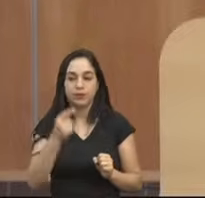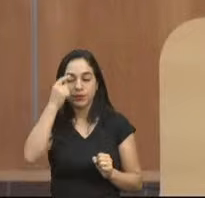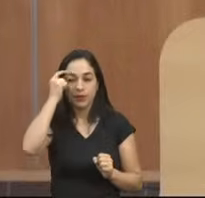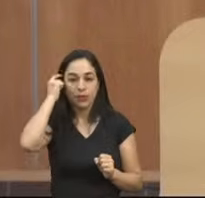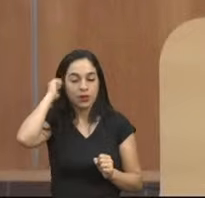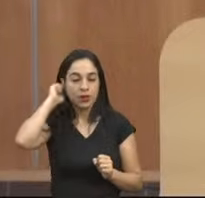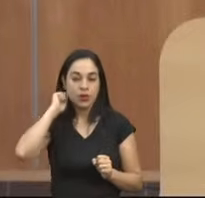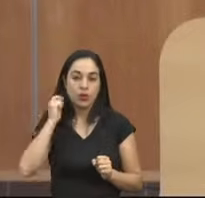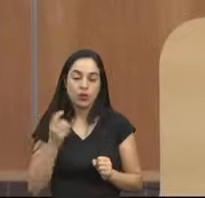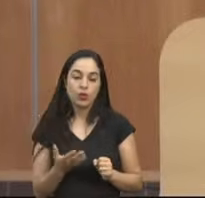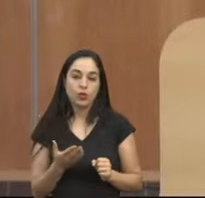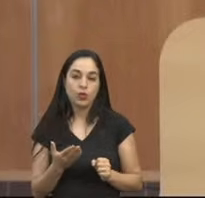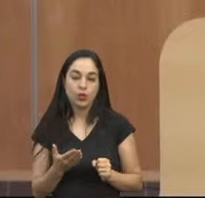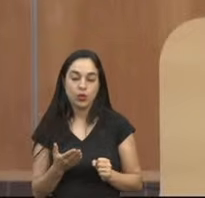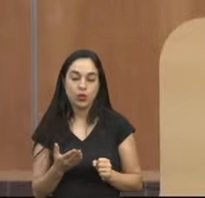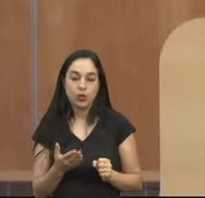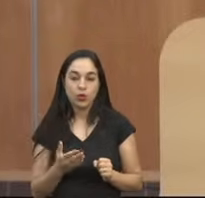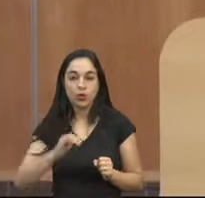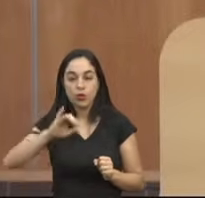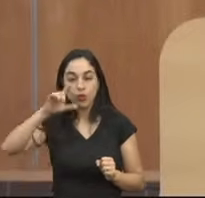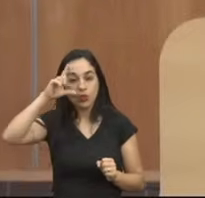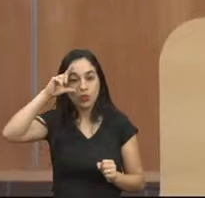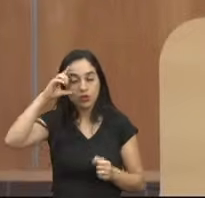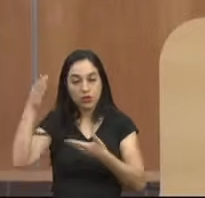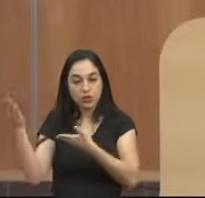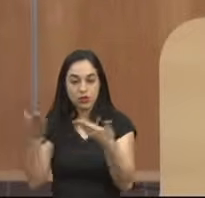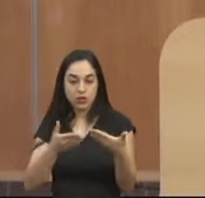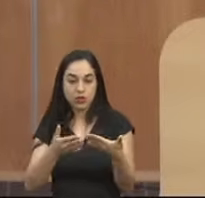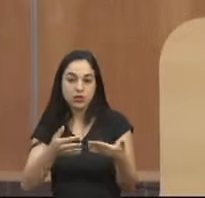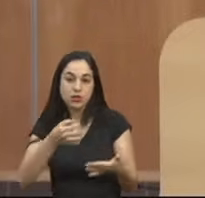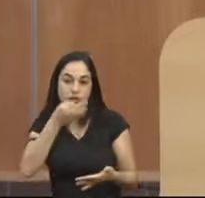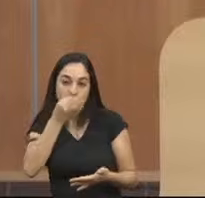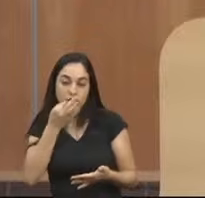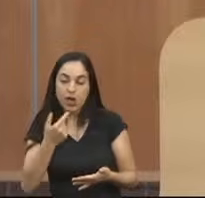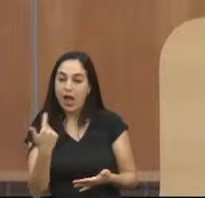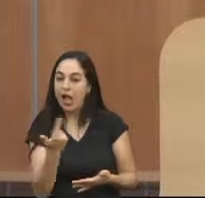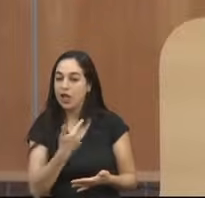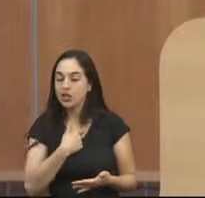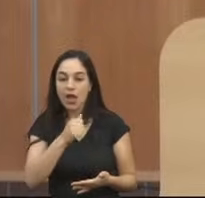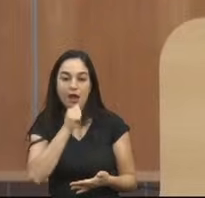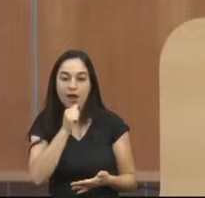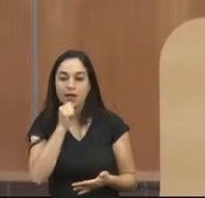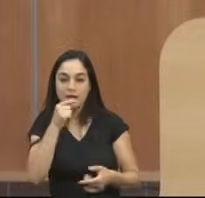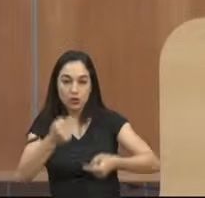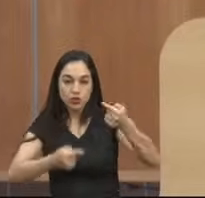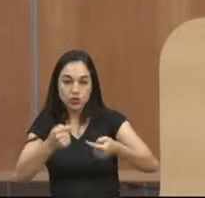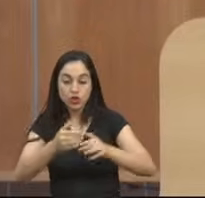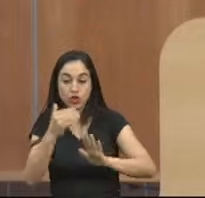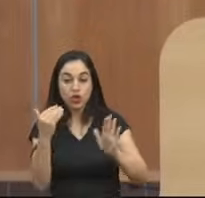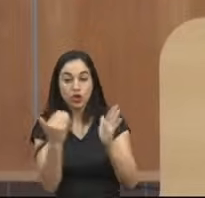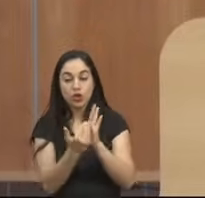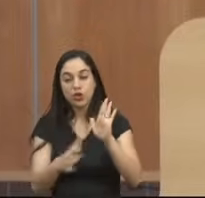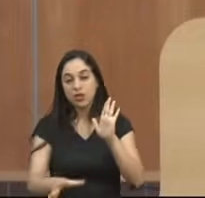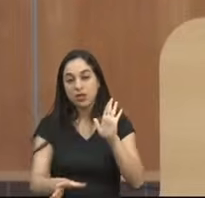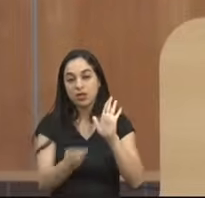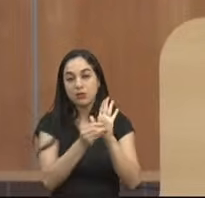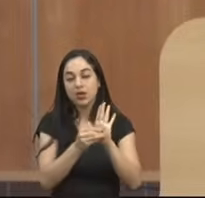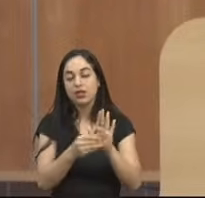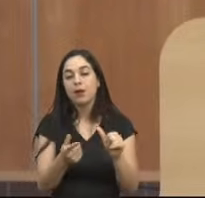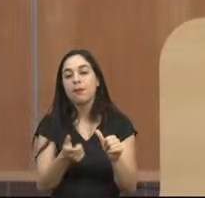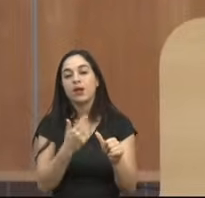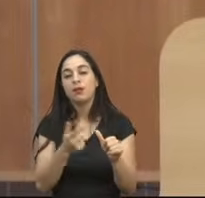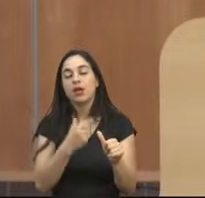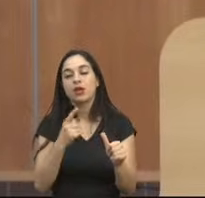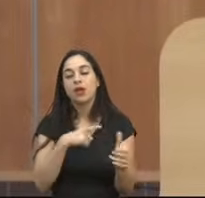trouxe aqui algumas justificativas do porquê foram arquivadas, para explicar a você aí de casa. Antes da gente discutir aqui no plenário, todas as emendas elas passam pelas comissões